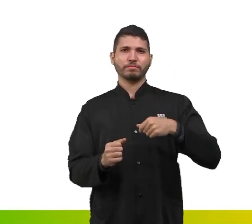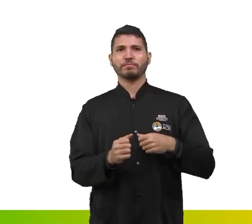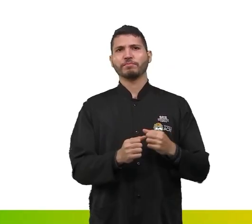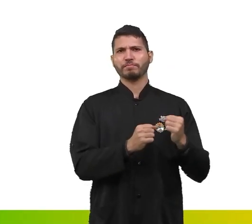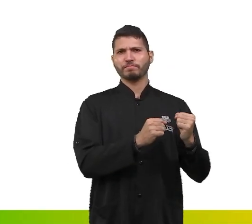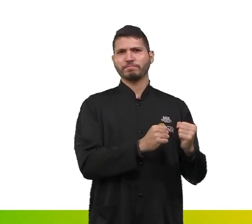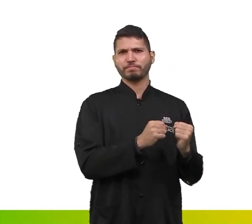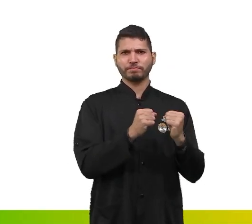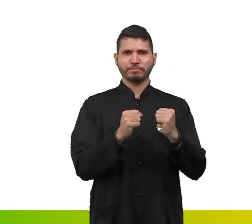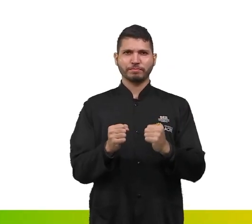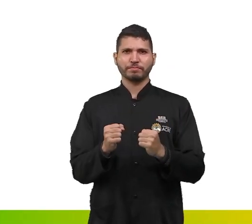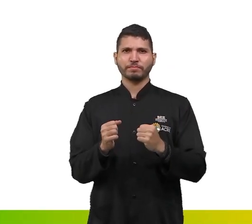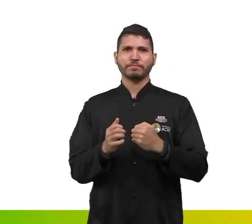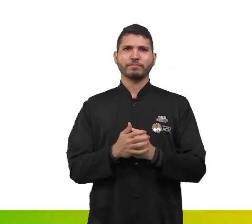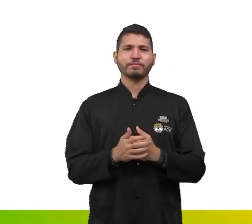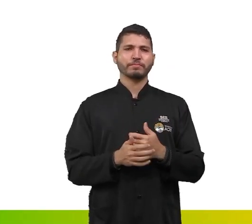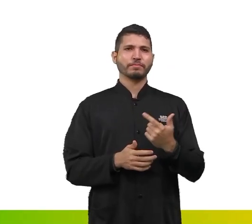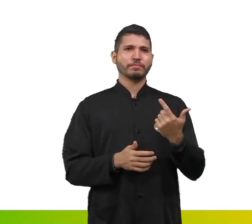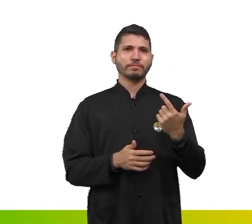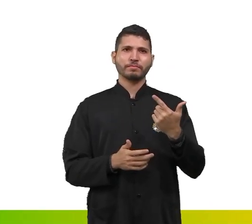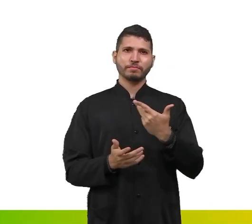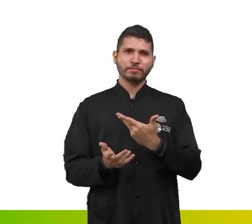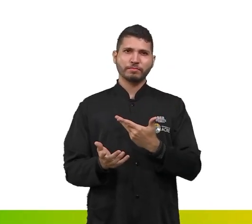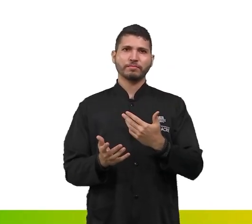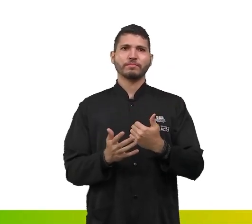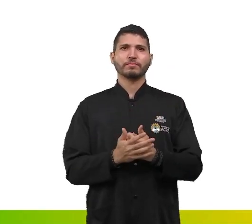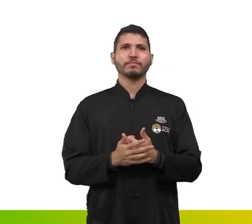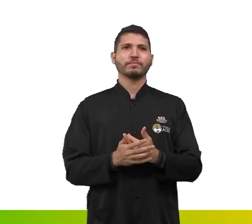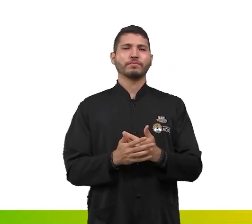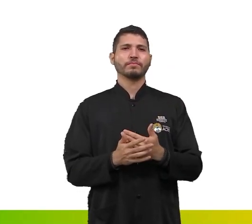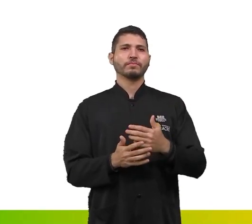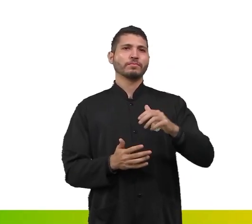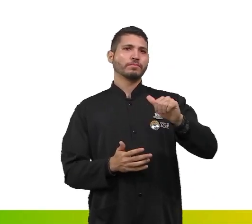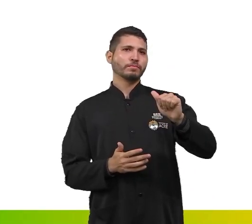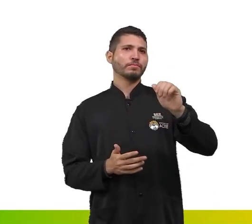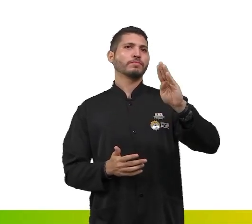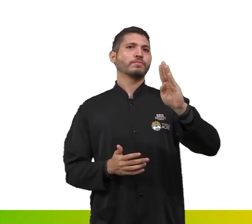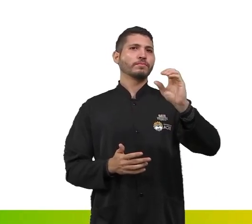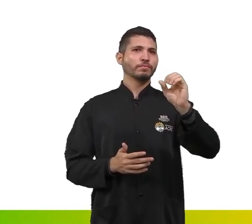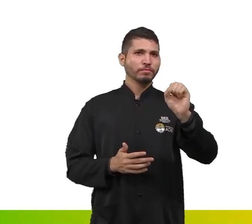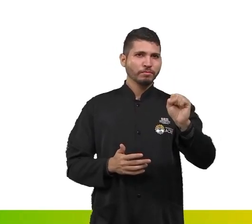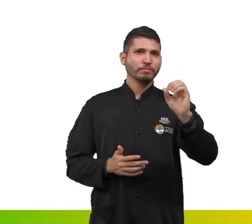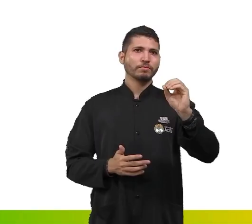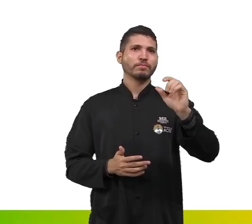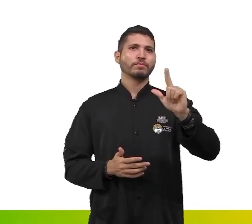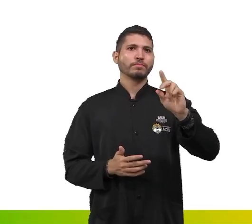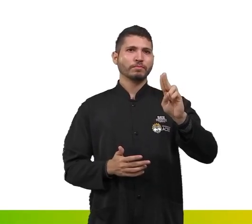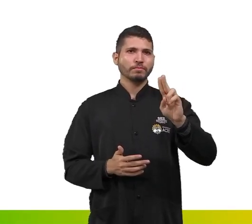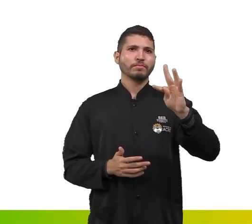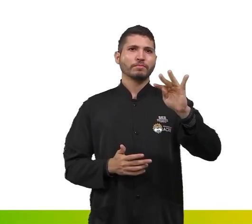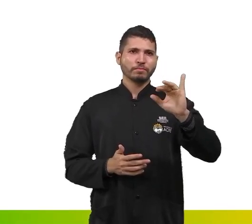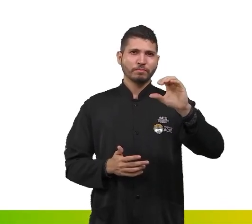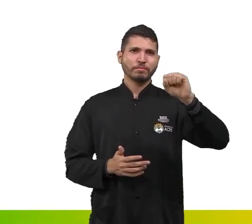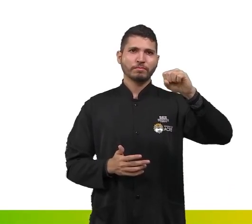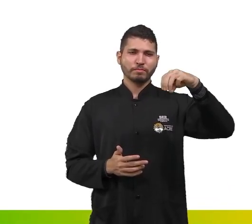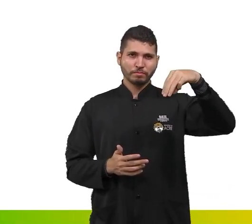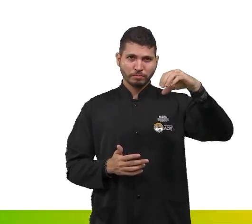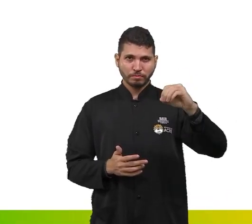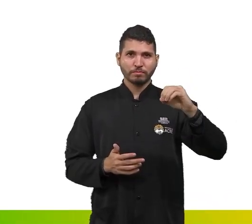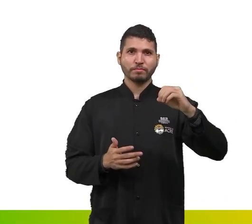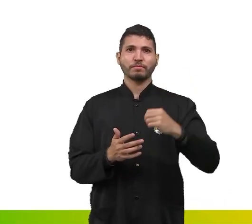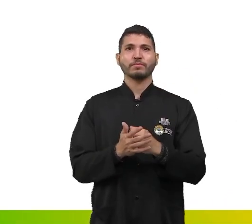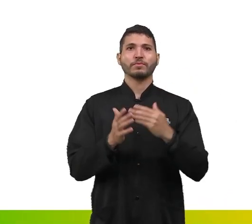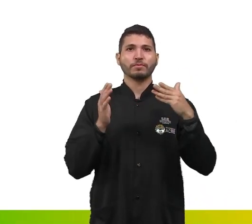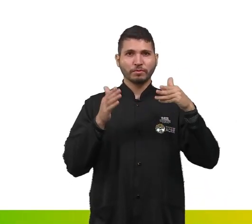ilimitado, ou seja, nada limita o poder do rei, tá? Concentra poder ilimitado nas mãos desse